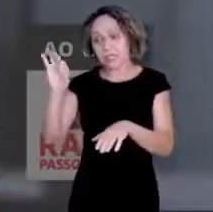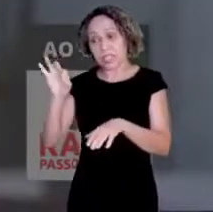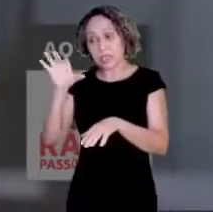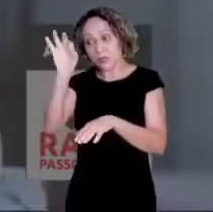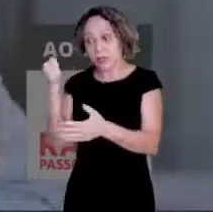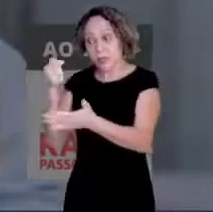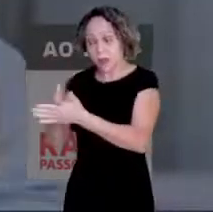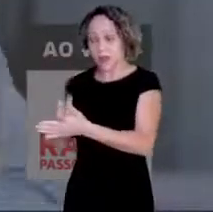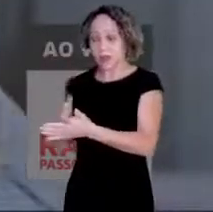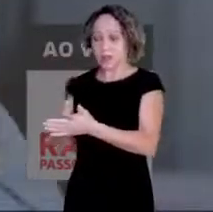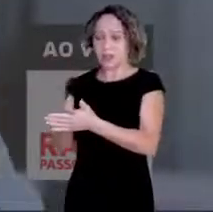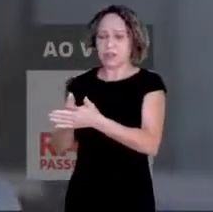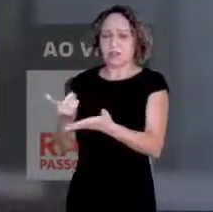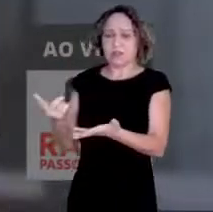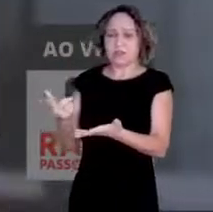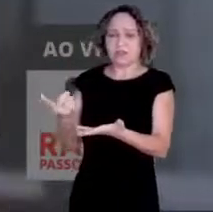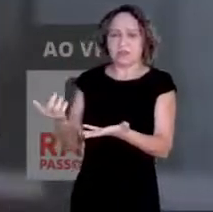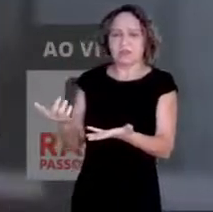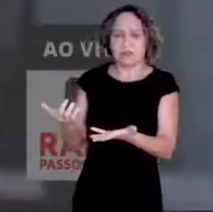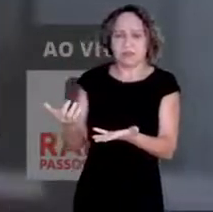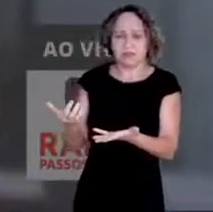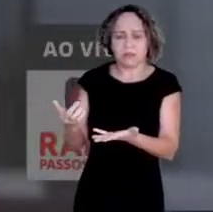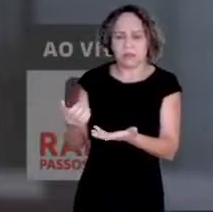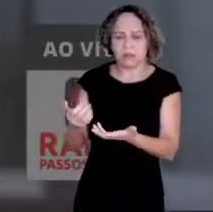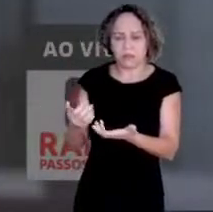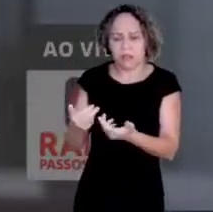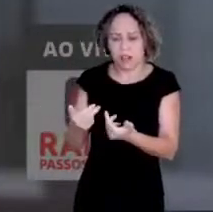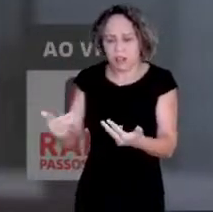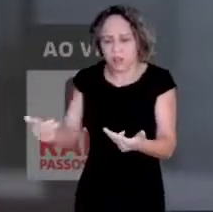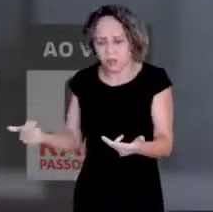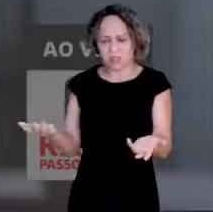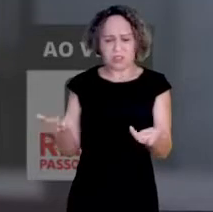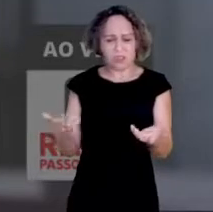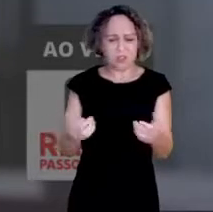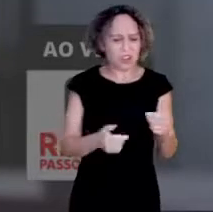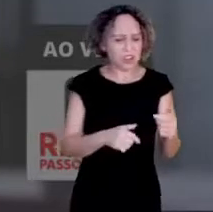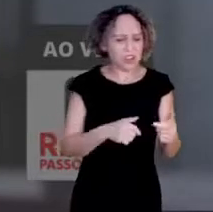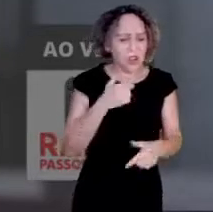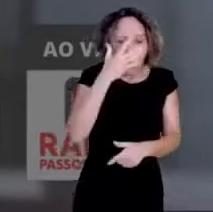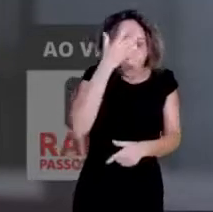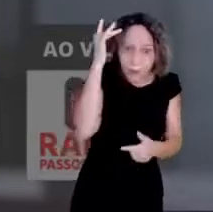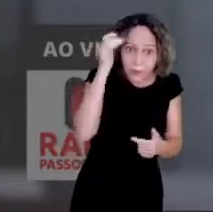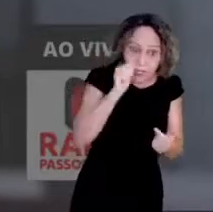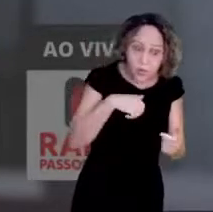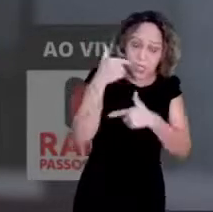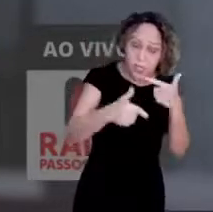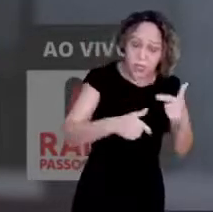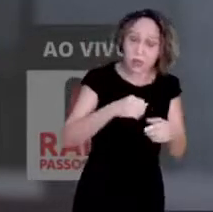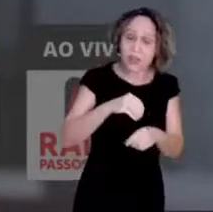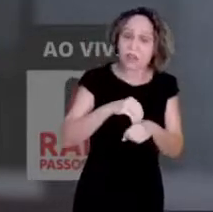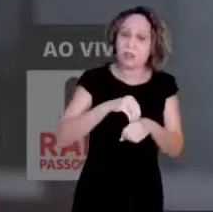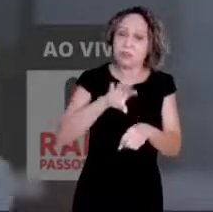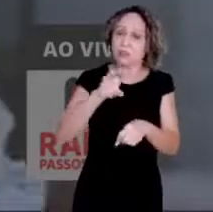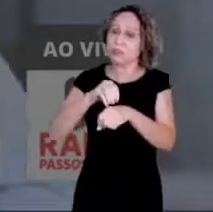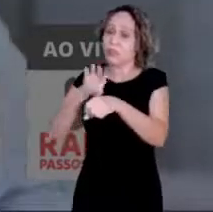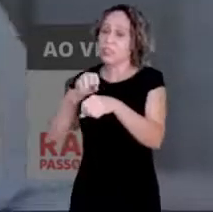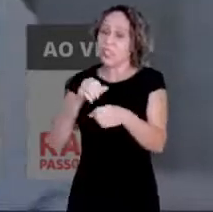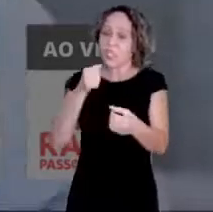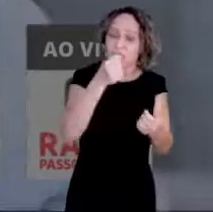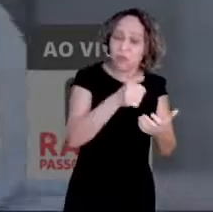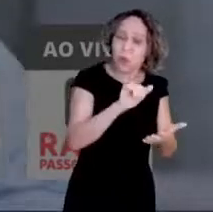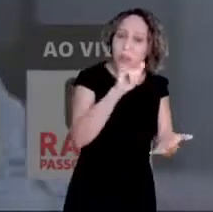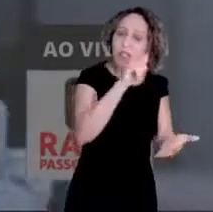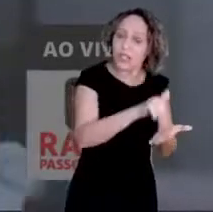dono do aplicativo tem que pagar um salário digno e tem que dar seguridade social para essa pessoa. E aí nós temos que brigar contra a inflação,